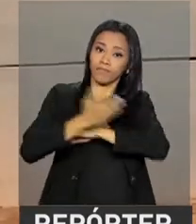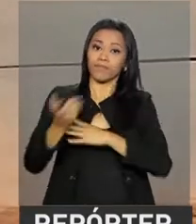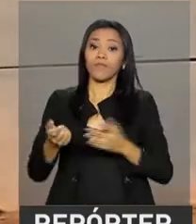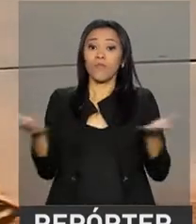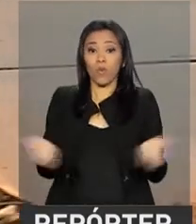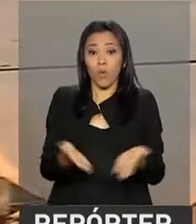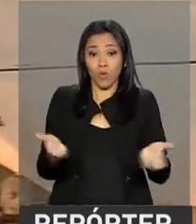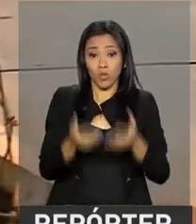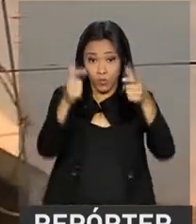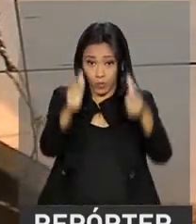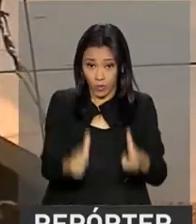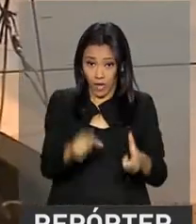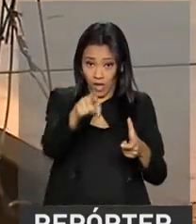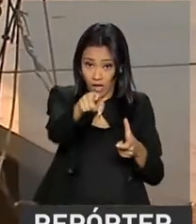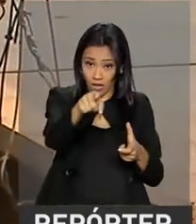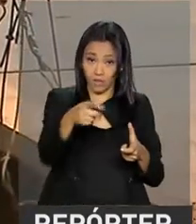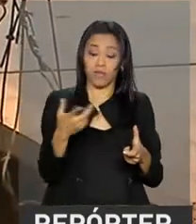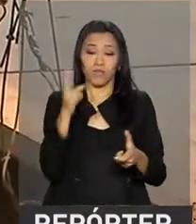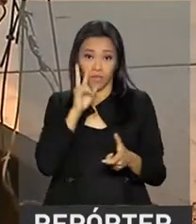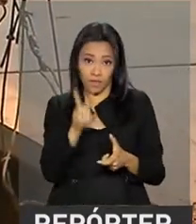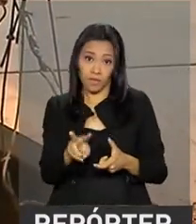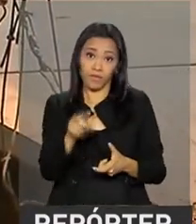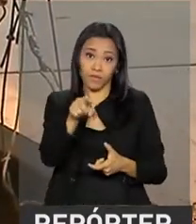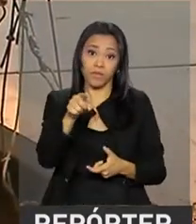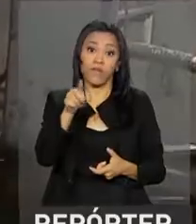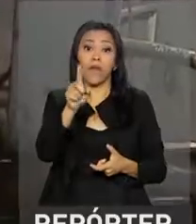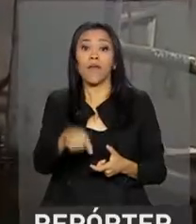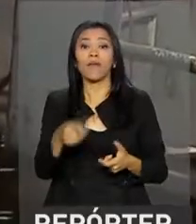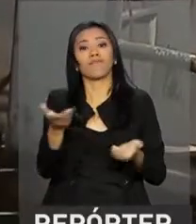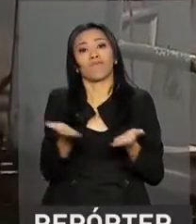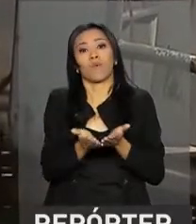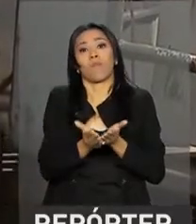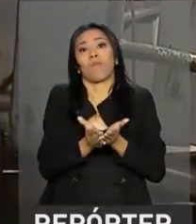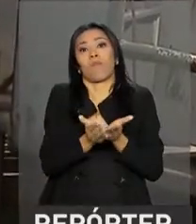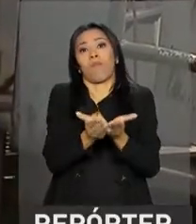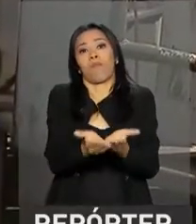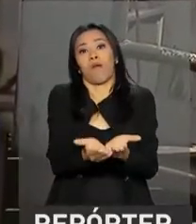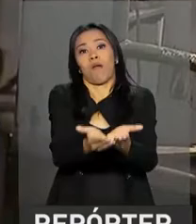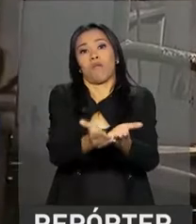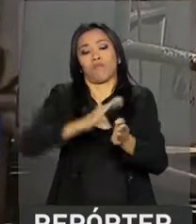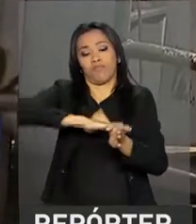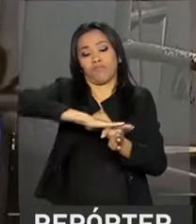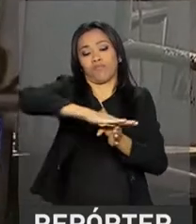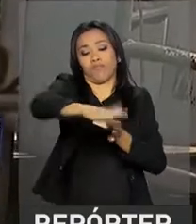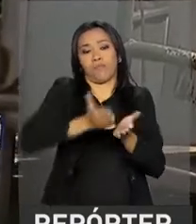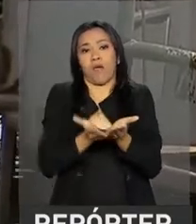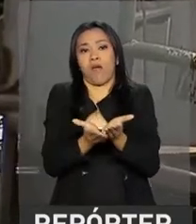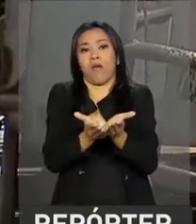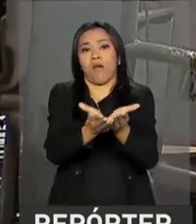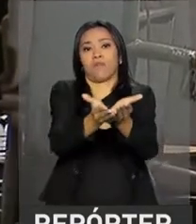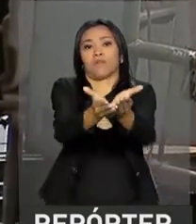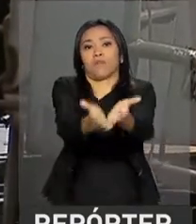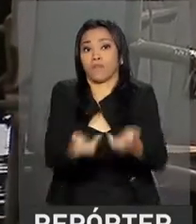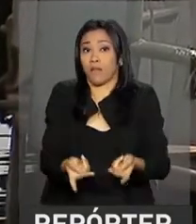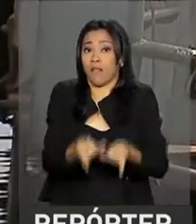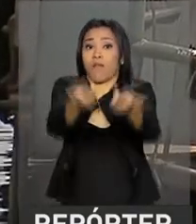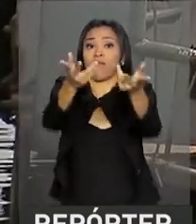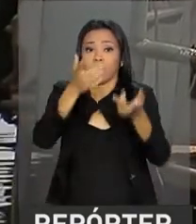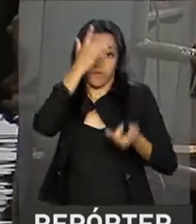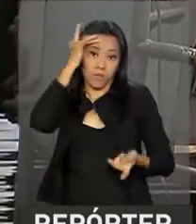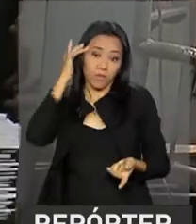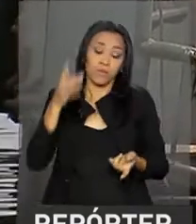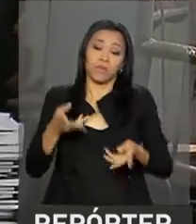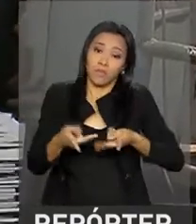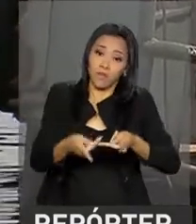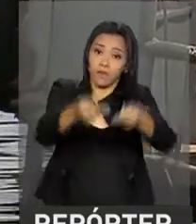lá no local nesse ponto e sobrevive araguaia é feita em balsas que transportam os moradores da região passageiros e também os veículos